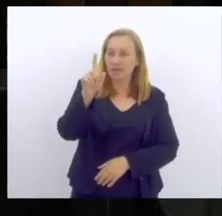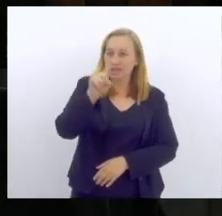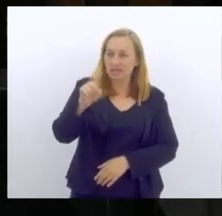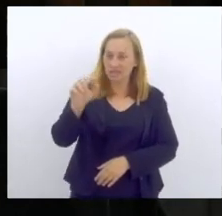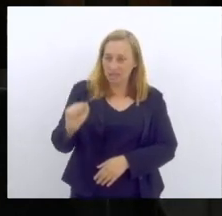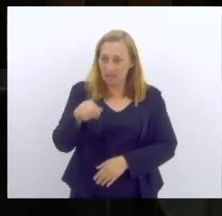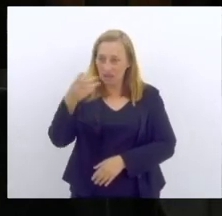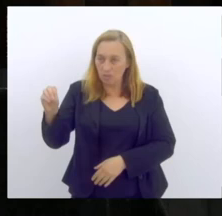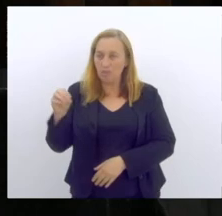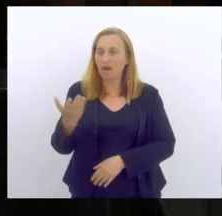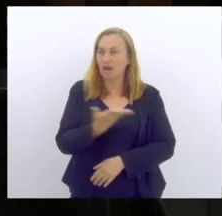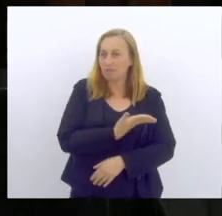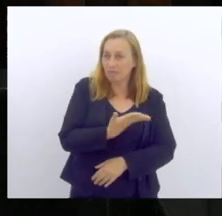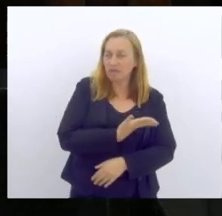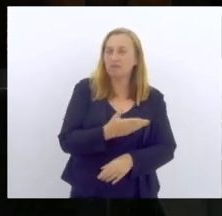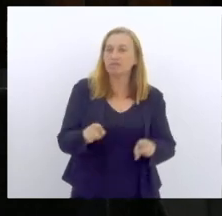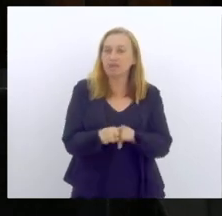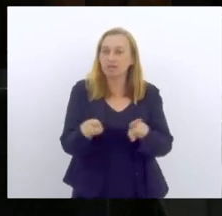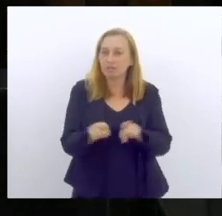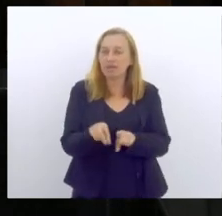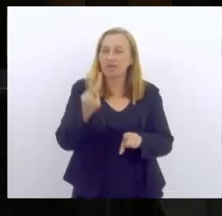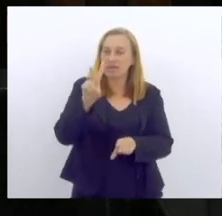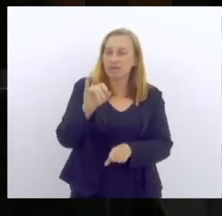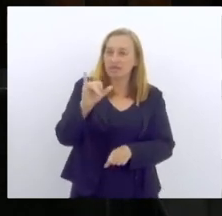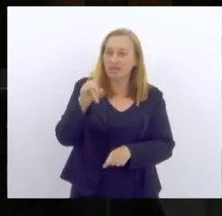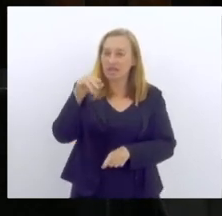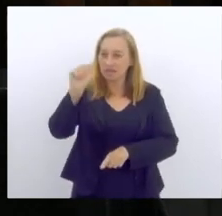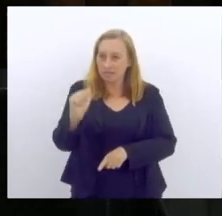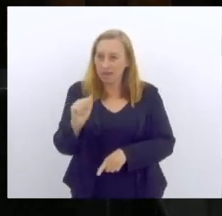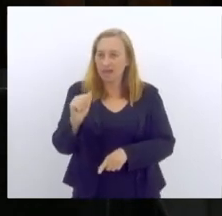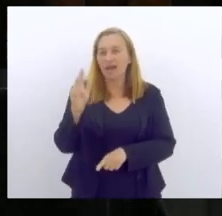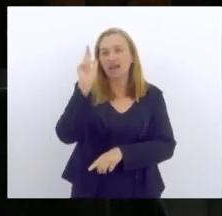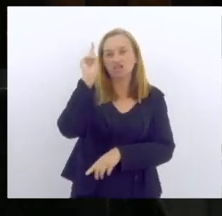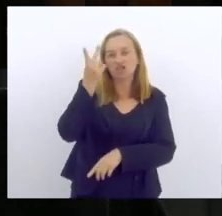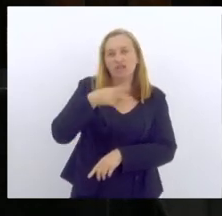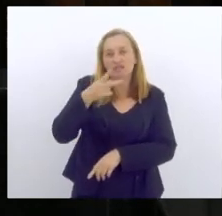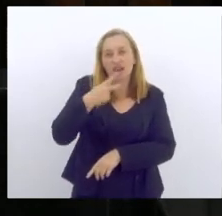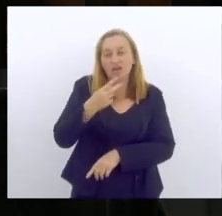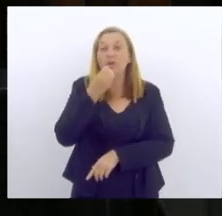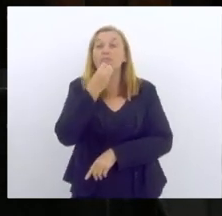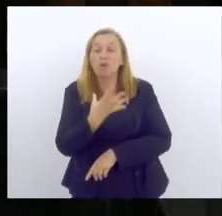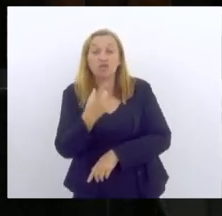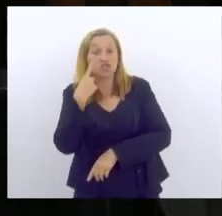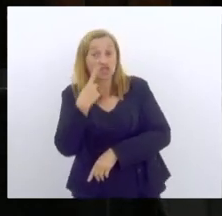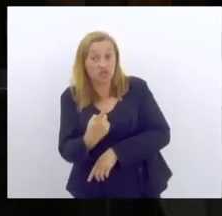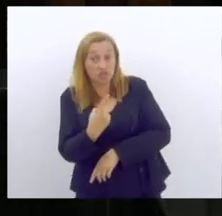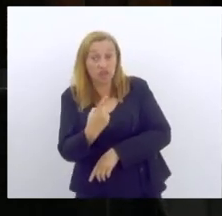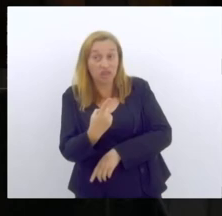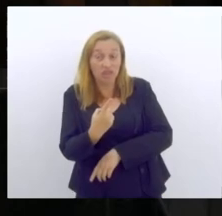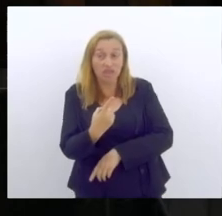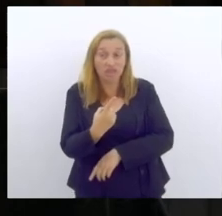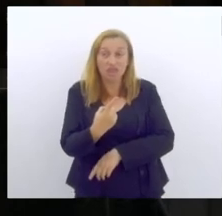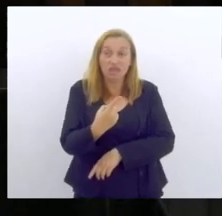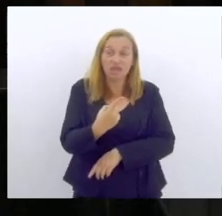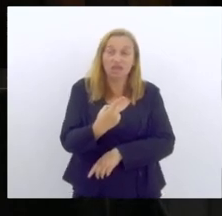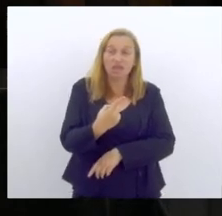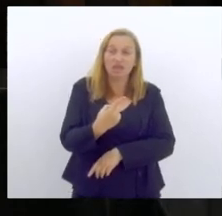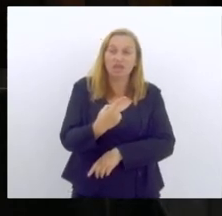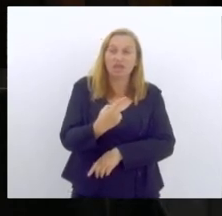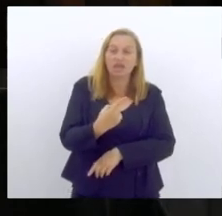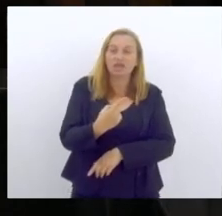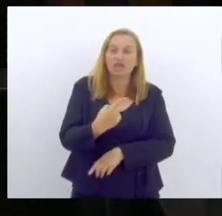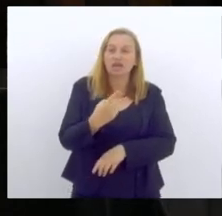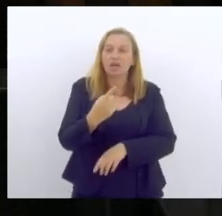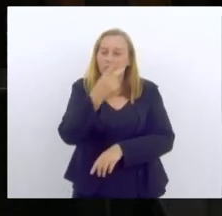como bem internou aqui o villeman a história vai contar e como é bom a gente ver o cearense nos abordando no Estado do Ceará